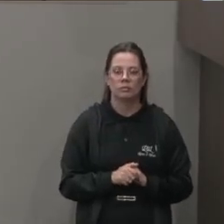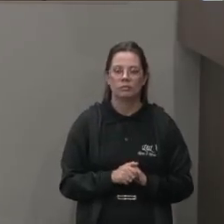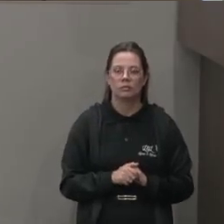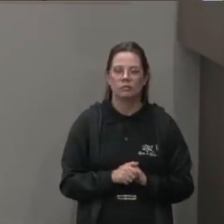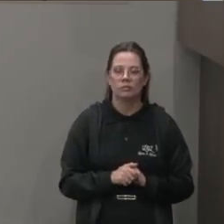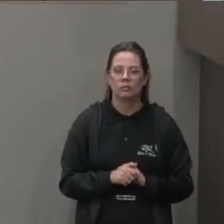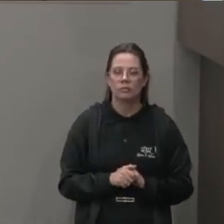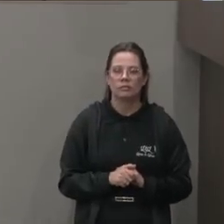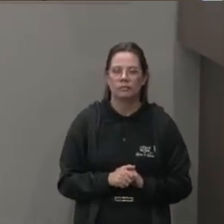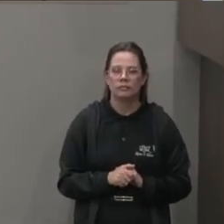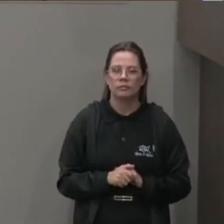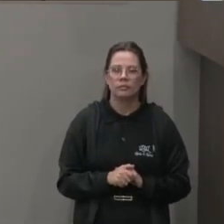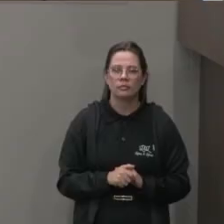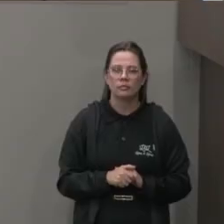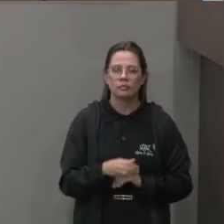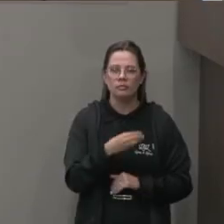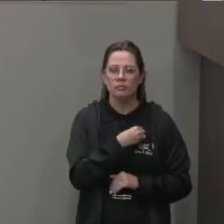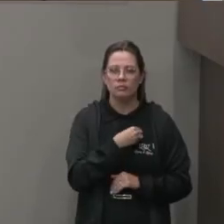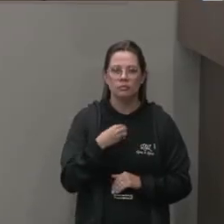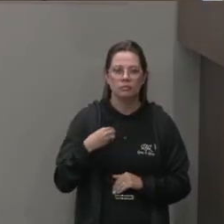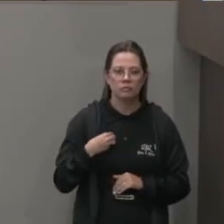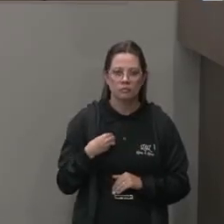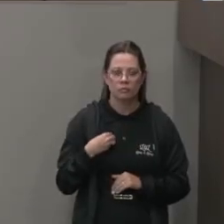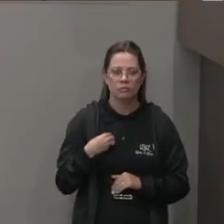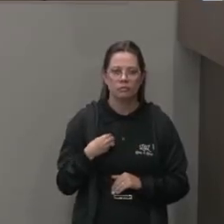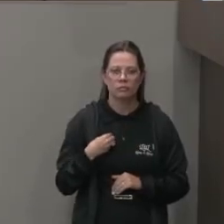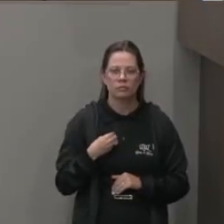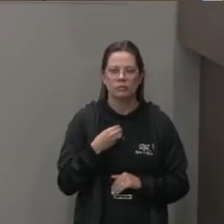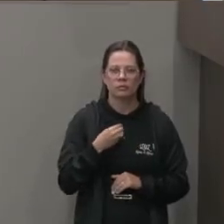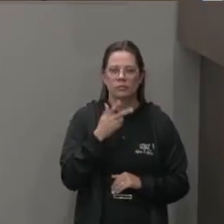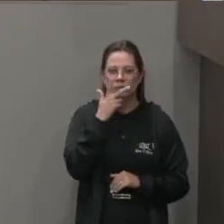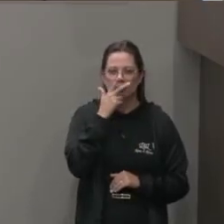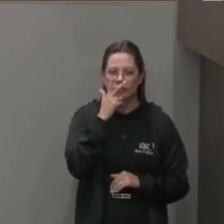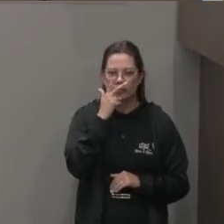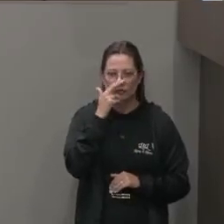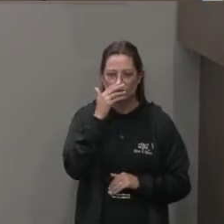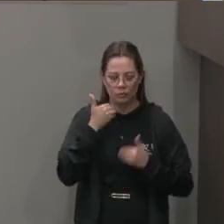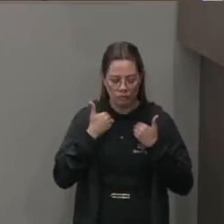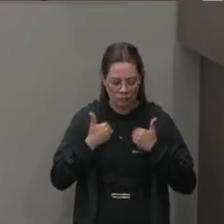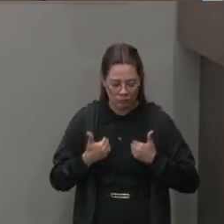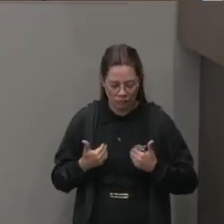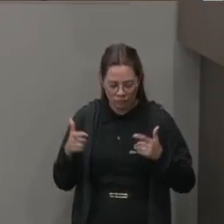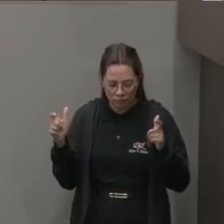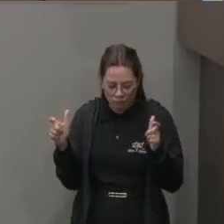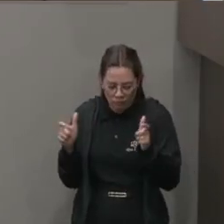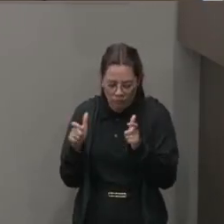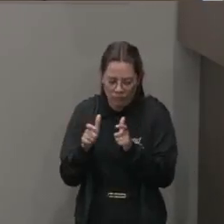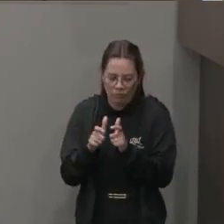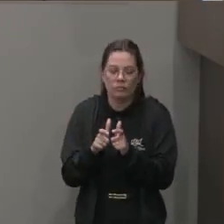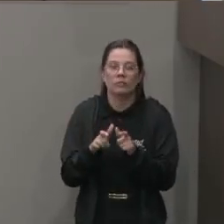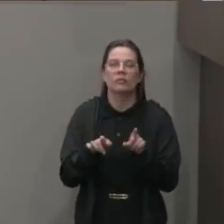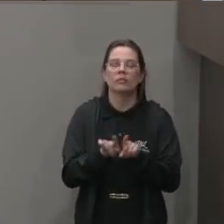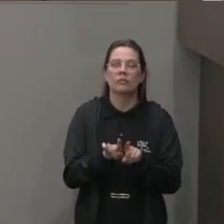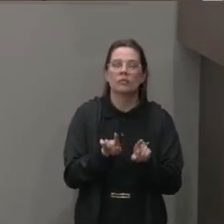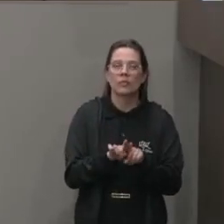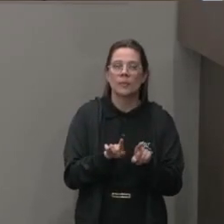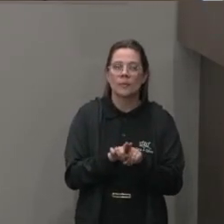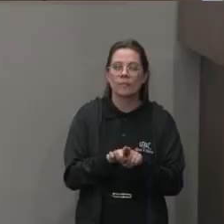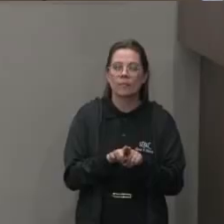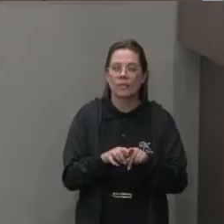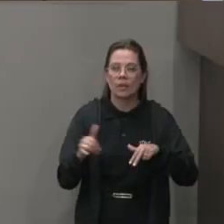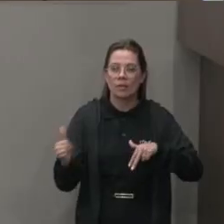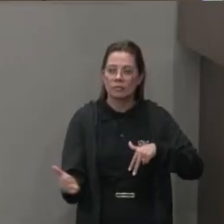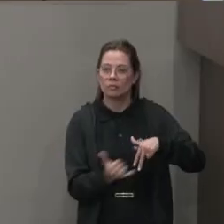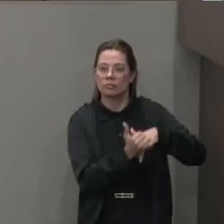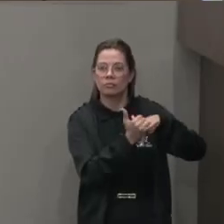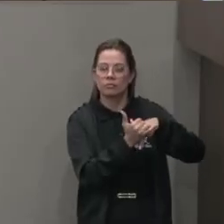que era bem miudinha, e ela foi vítima ali de